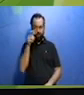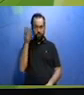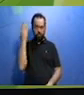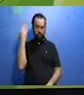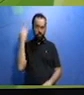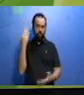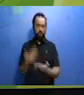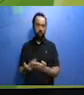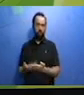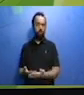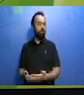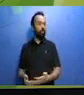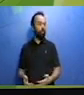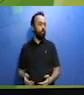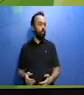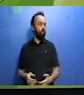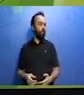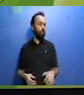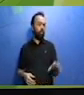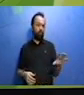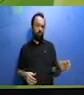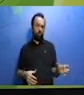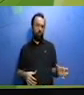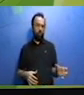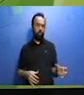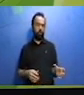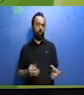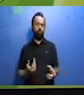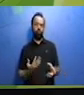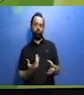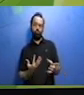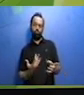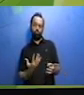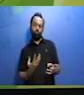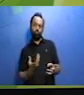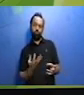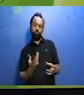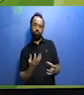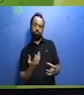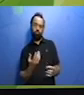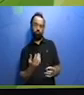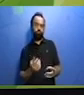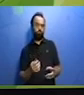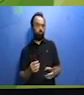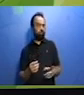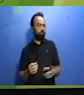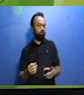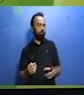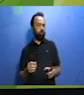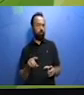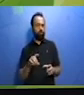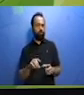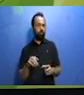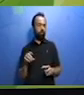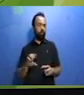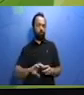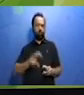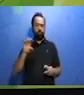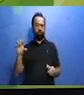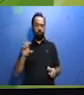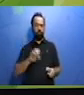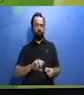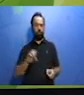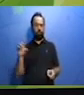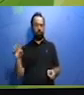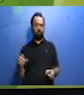anterior. Então, nós temos aqui o petróleo bruto, né, ele é aquecido numa fornalha e os seus subprodutos eles vão ser